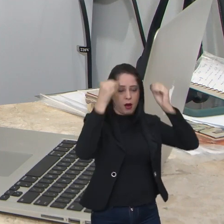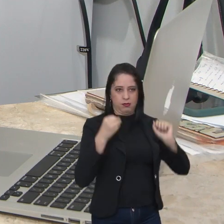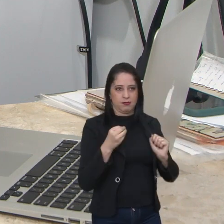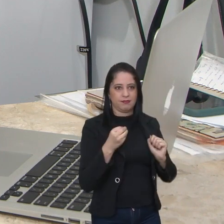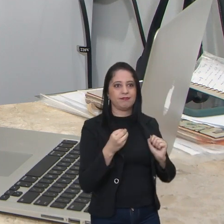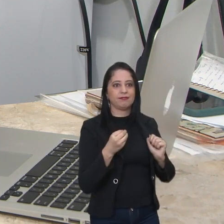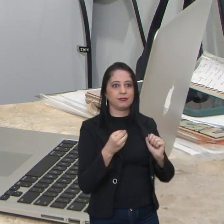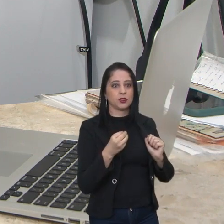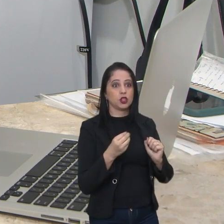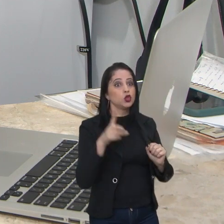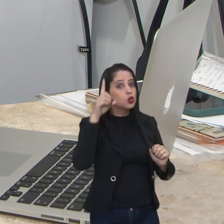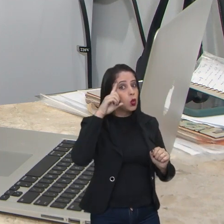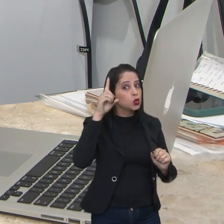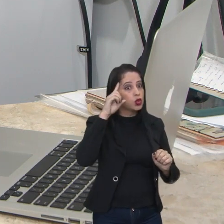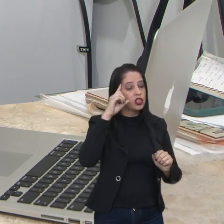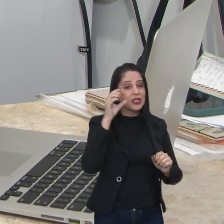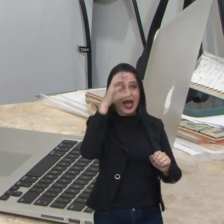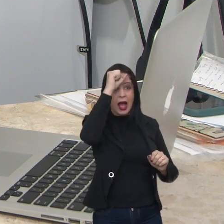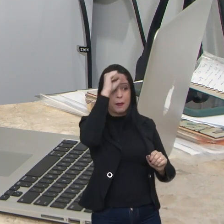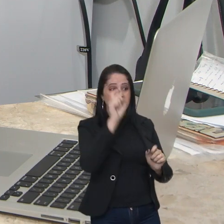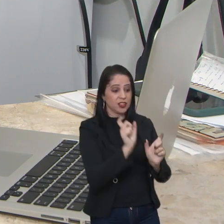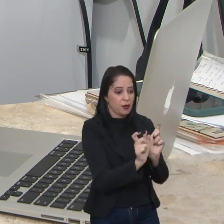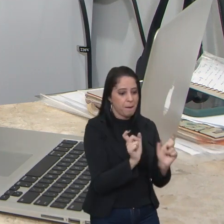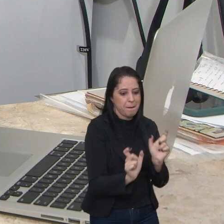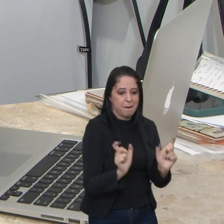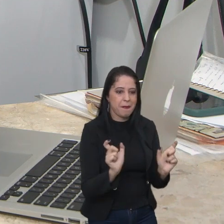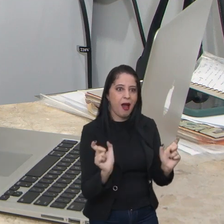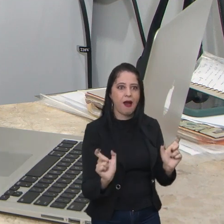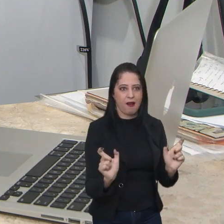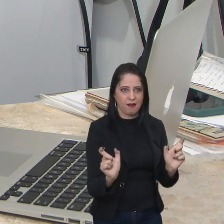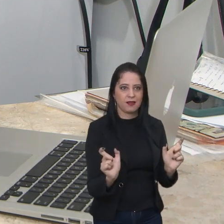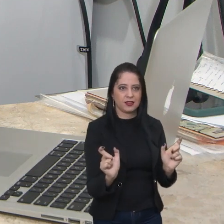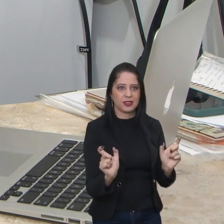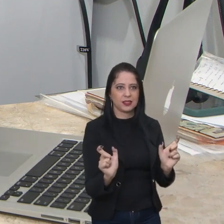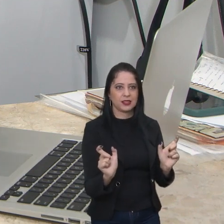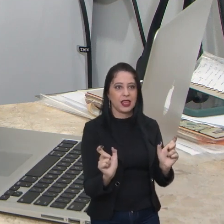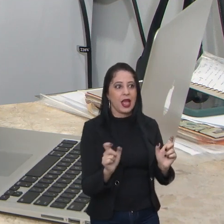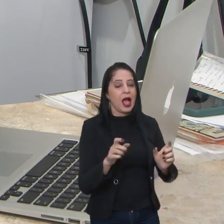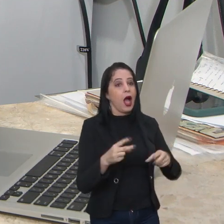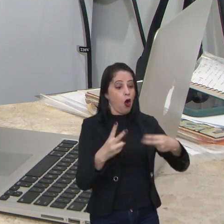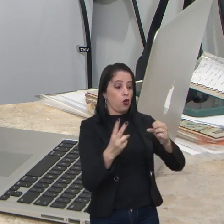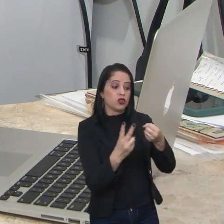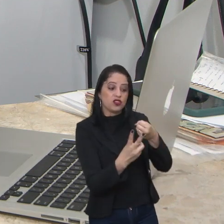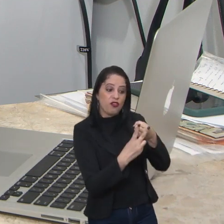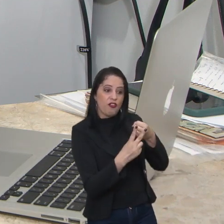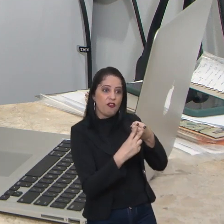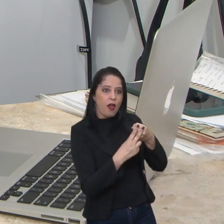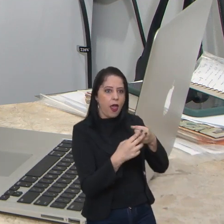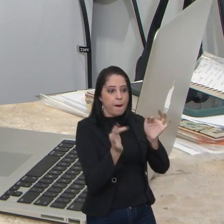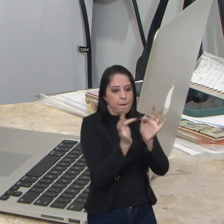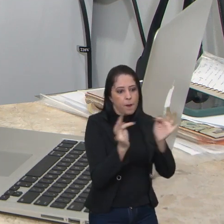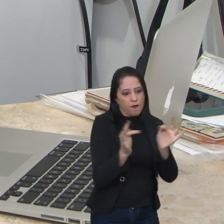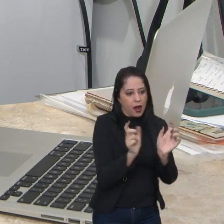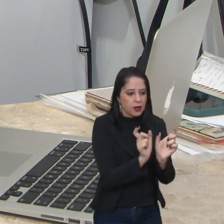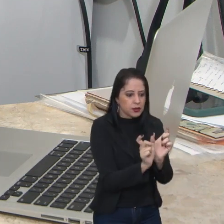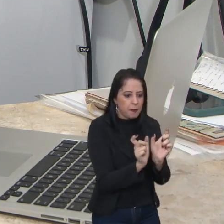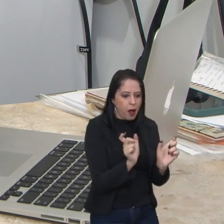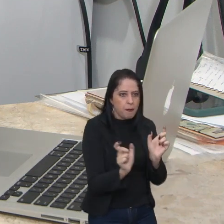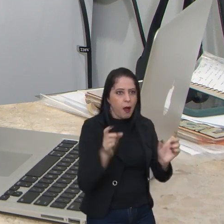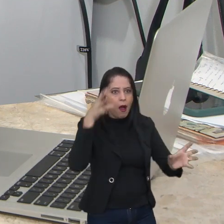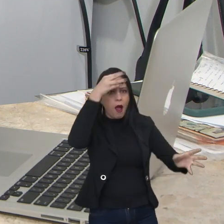adquire de duas a três palavras por dia ela tá em pleno o crescimento ela tá aprendendo a conjugar verbos Então